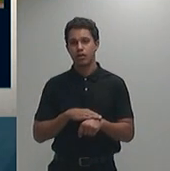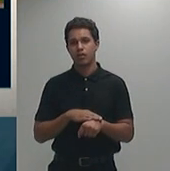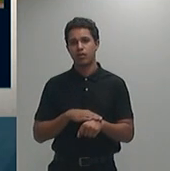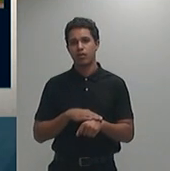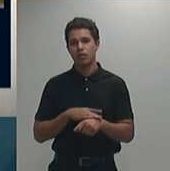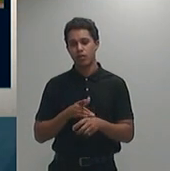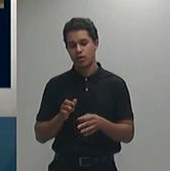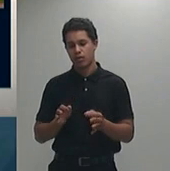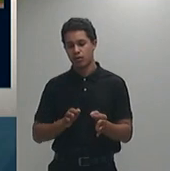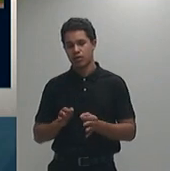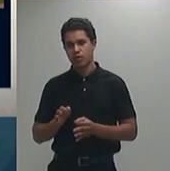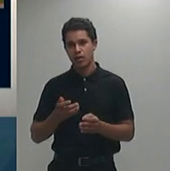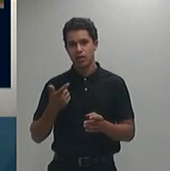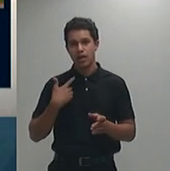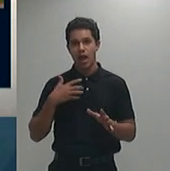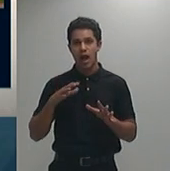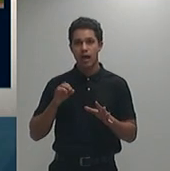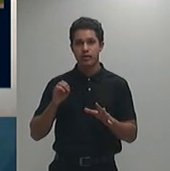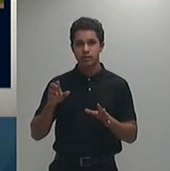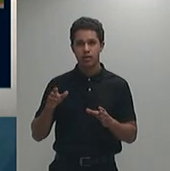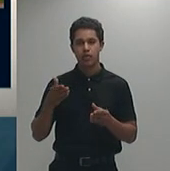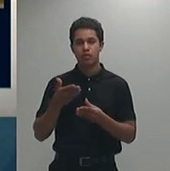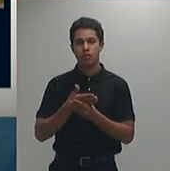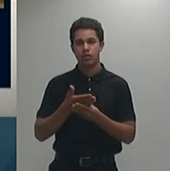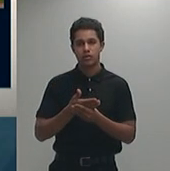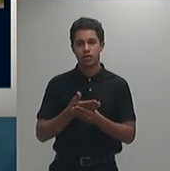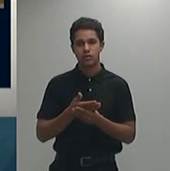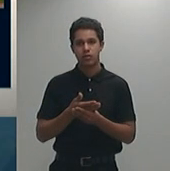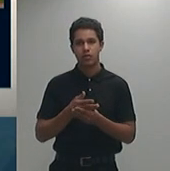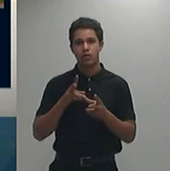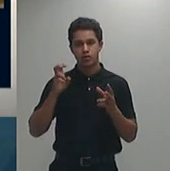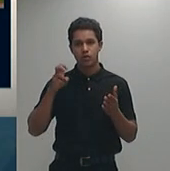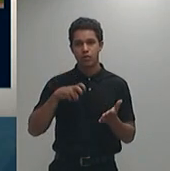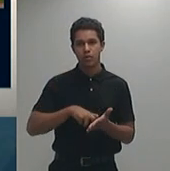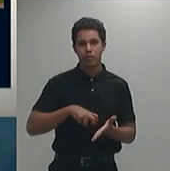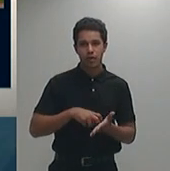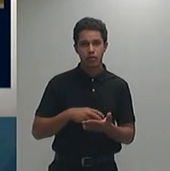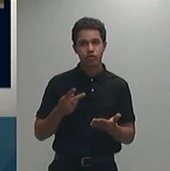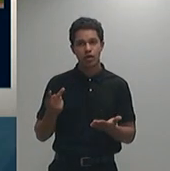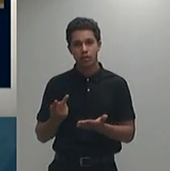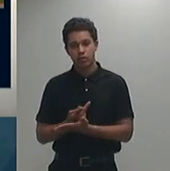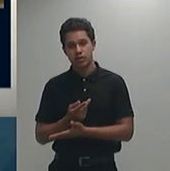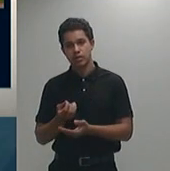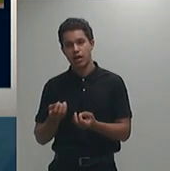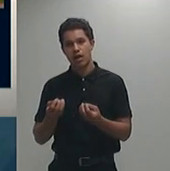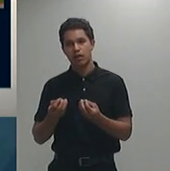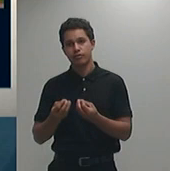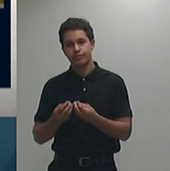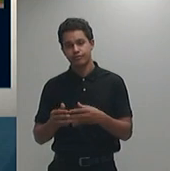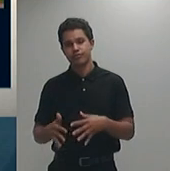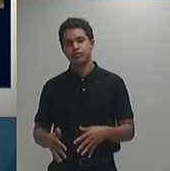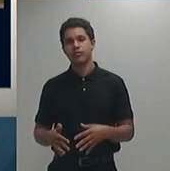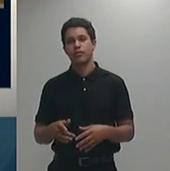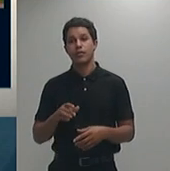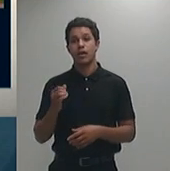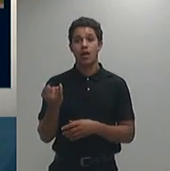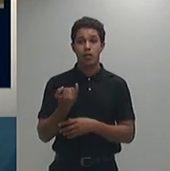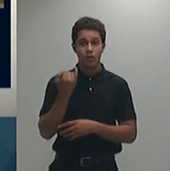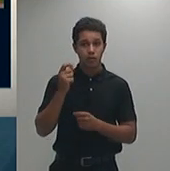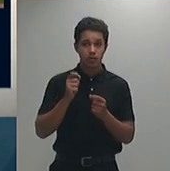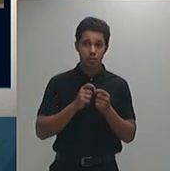ajuizamento da ação rescisória São Pena de ocorrer a decadência é importante registrar